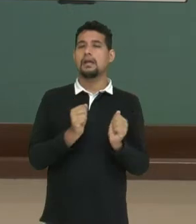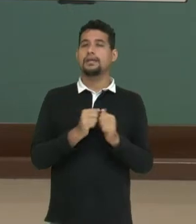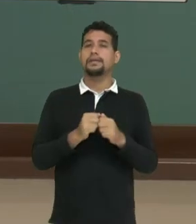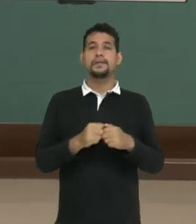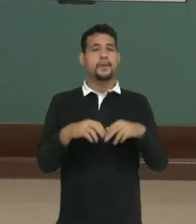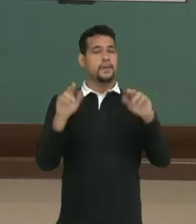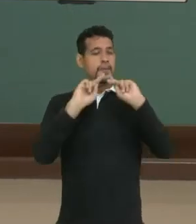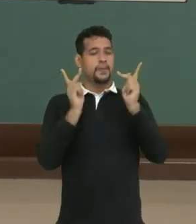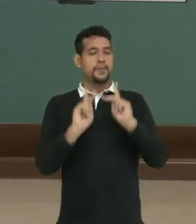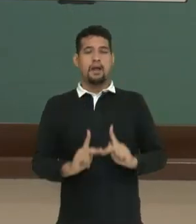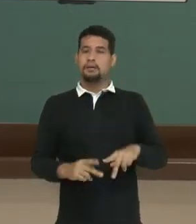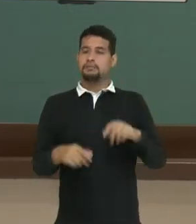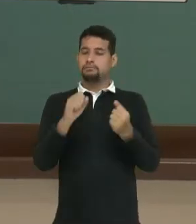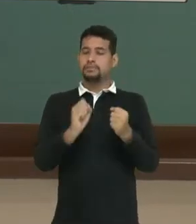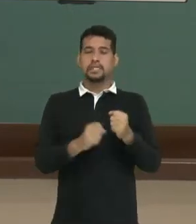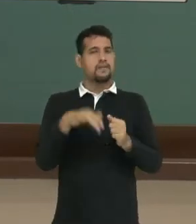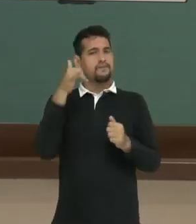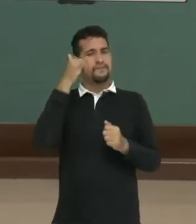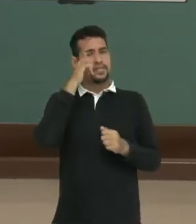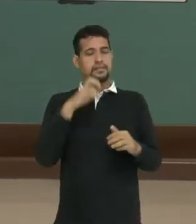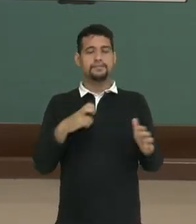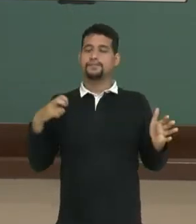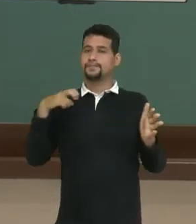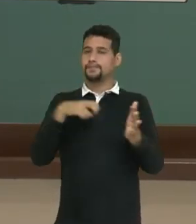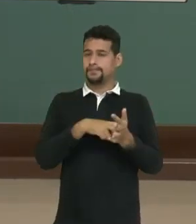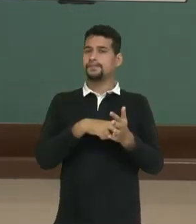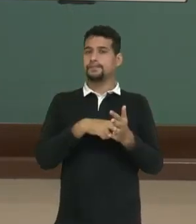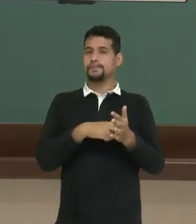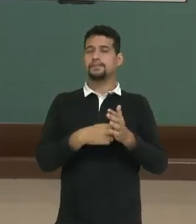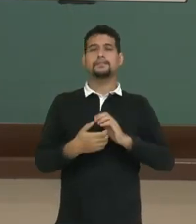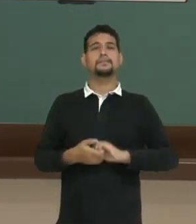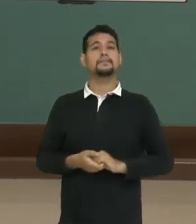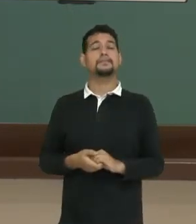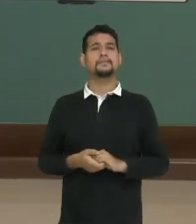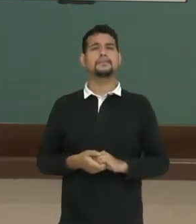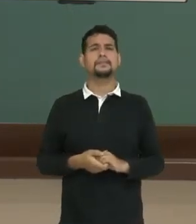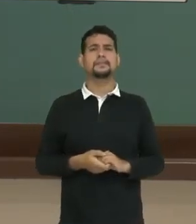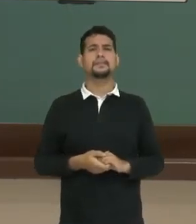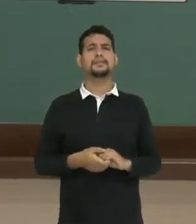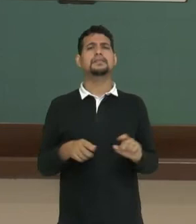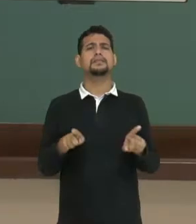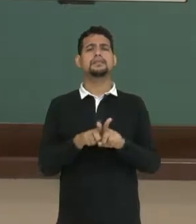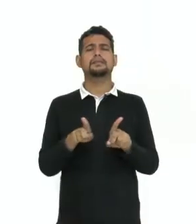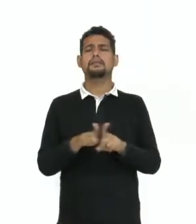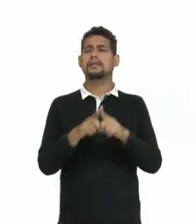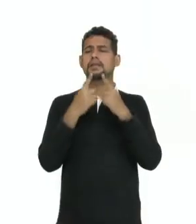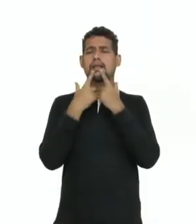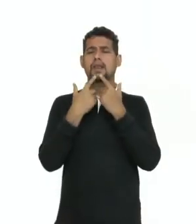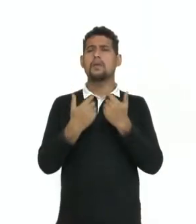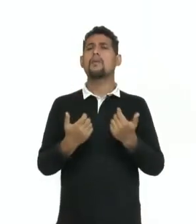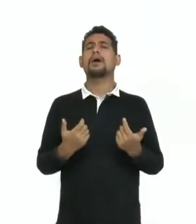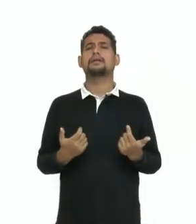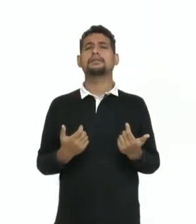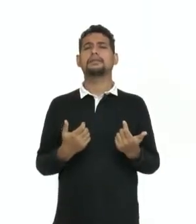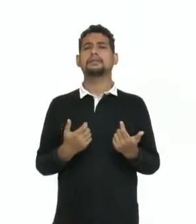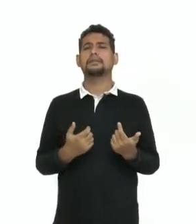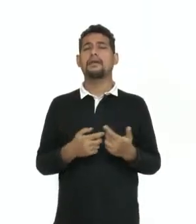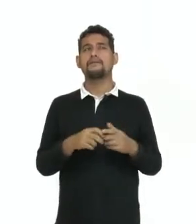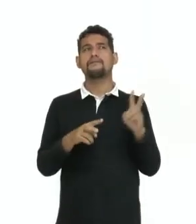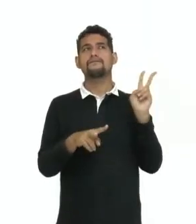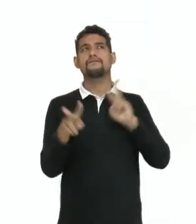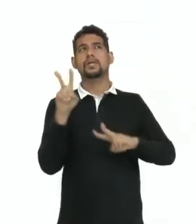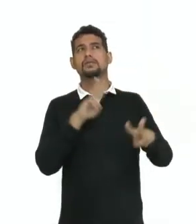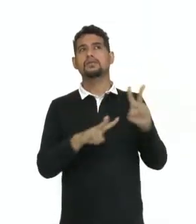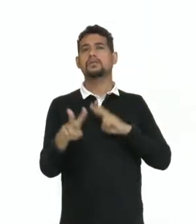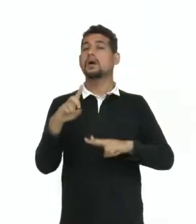no trânsito, evitando assim acidentes, certo? E como elementos da linguagem não verbal ou visual, nós